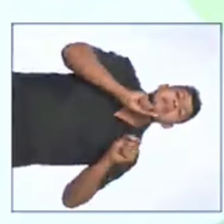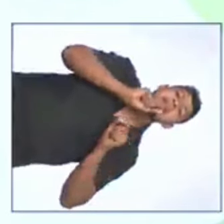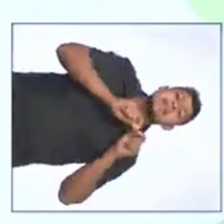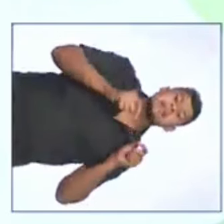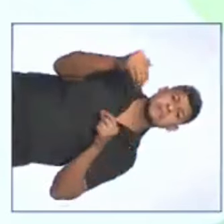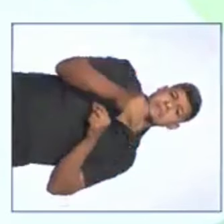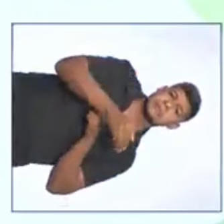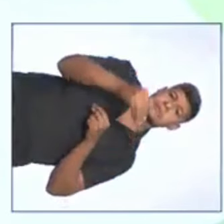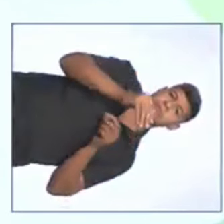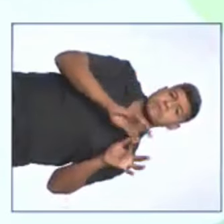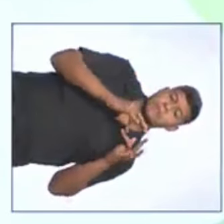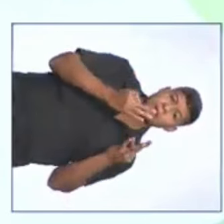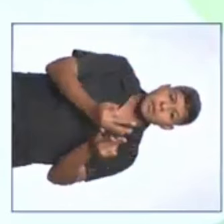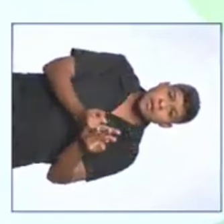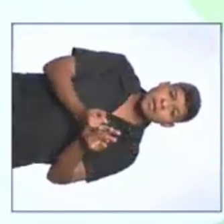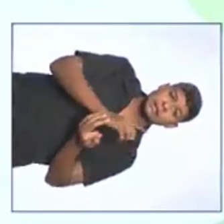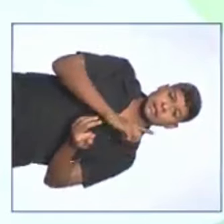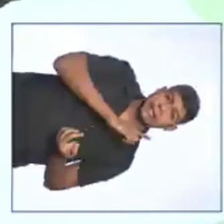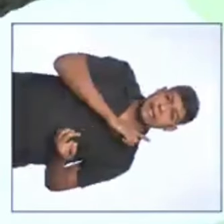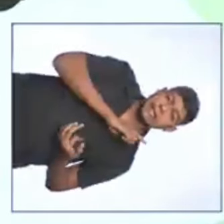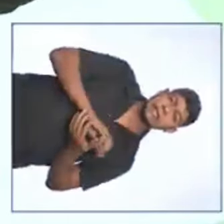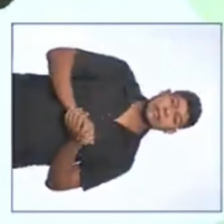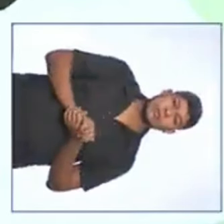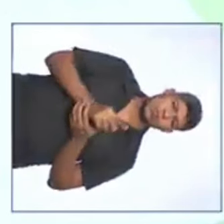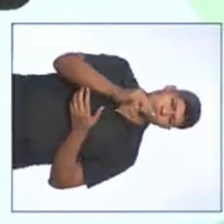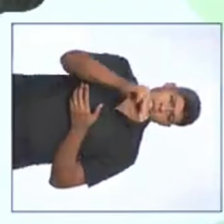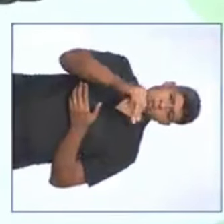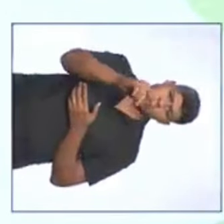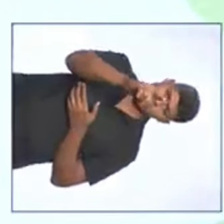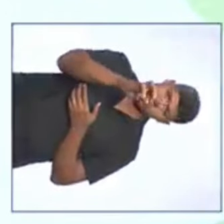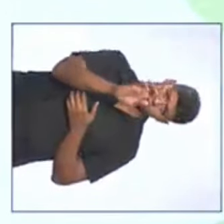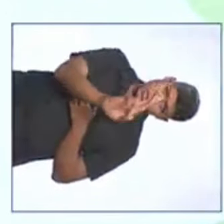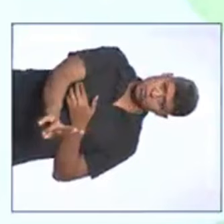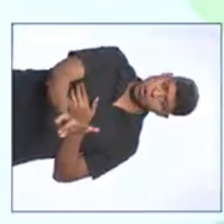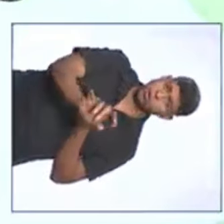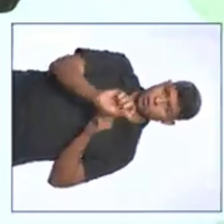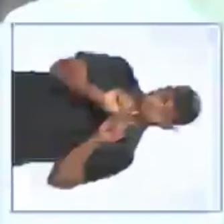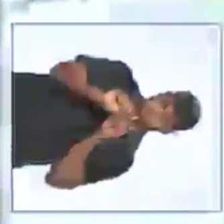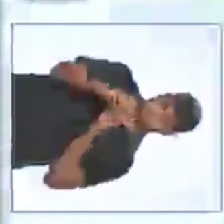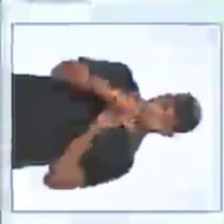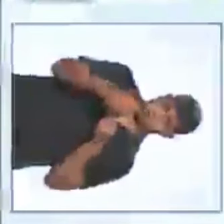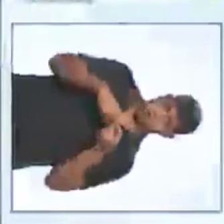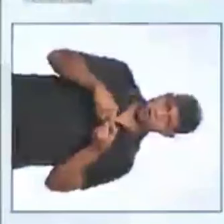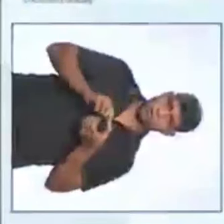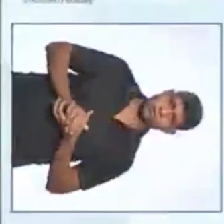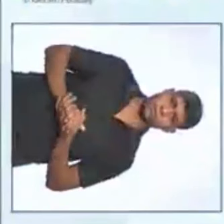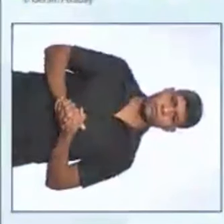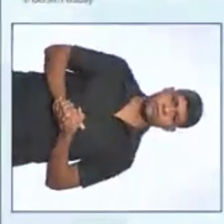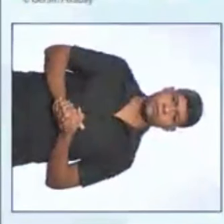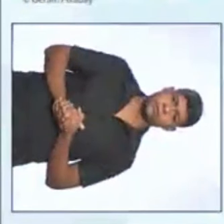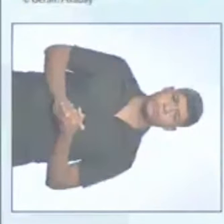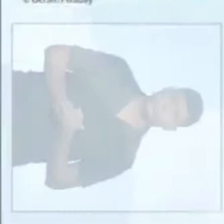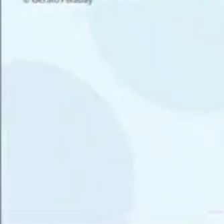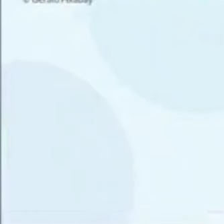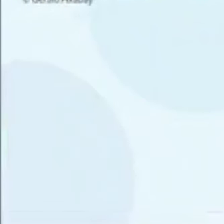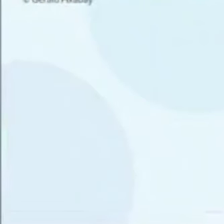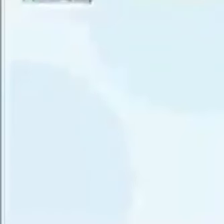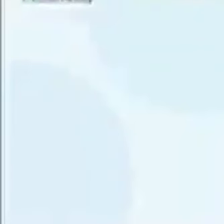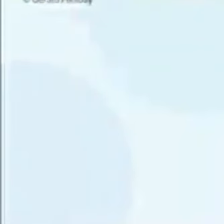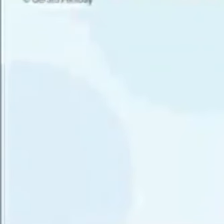parte da sua família, tá? Então eu vou deixar aí um minutinho para vocês responderem e aí a gente volta. Então